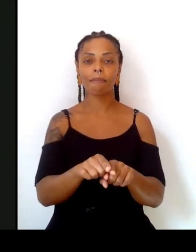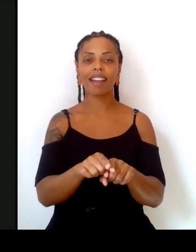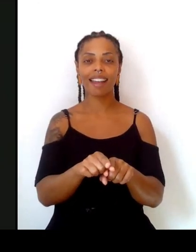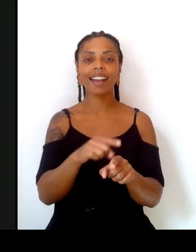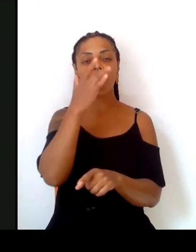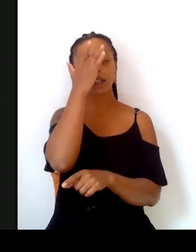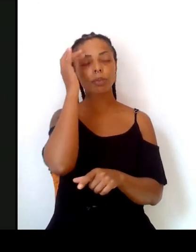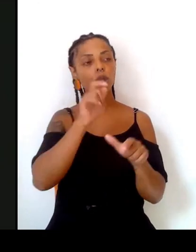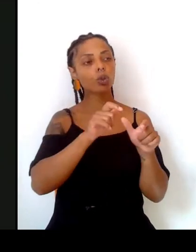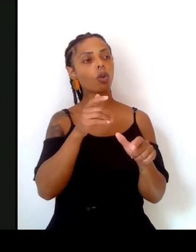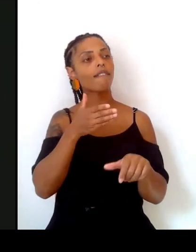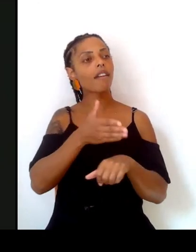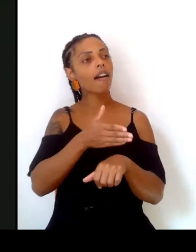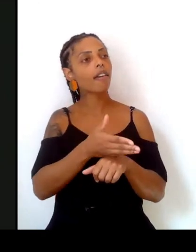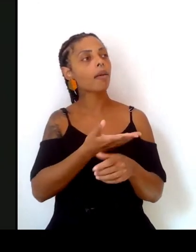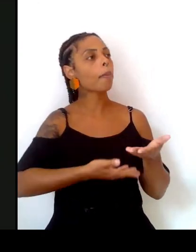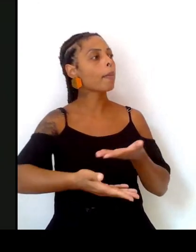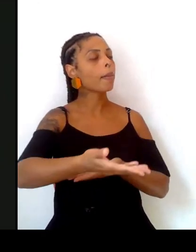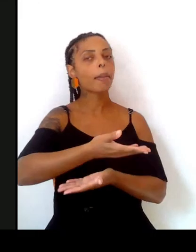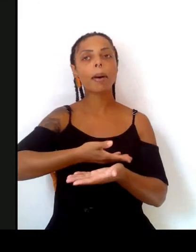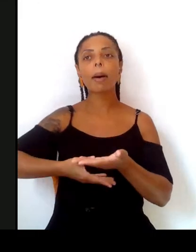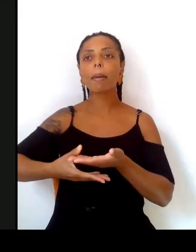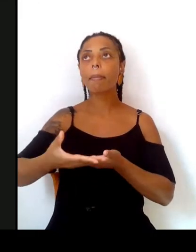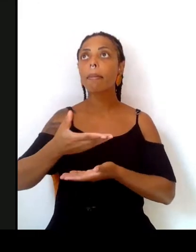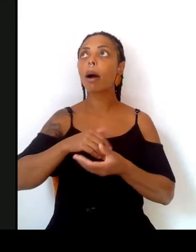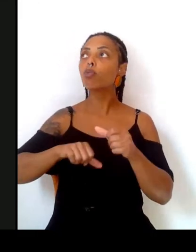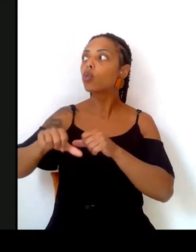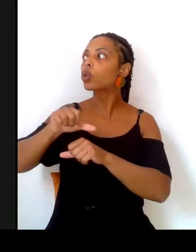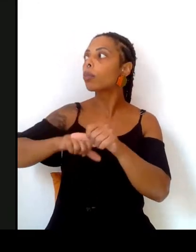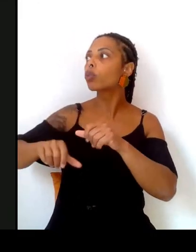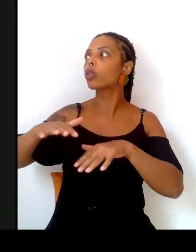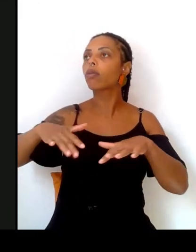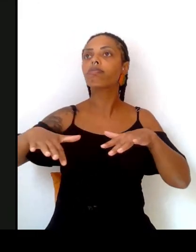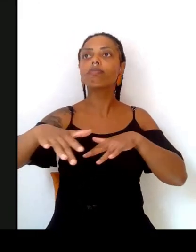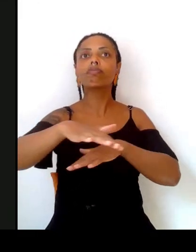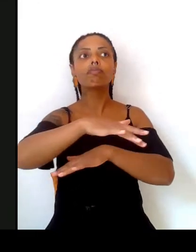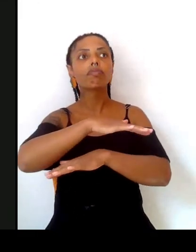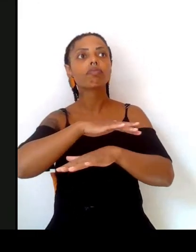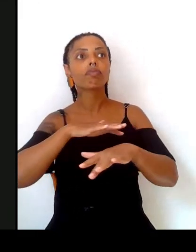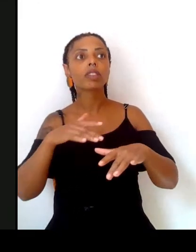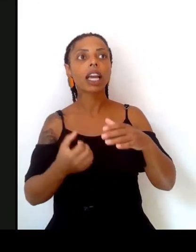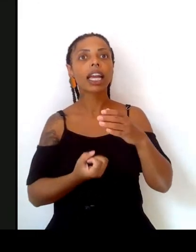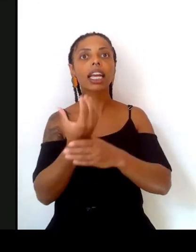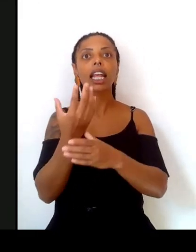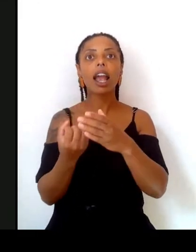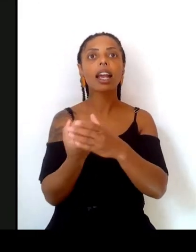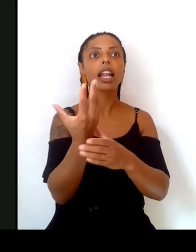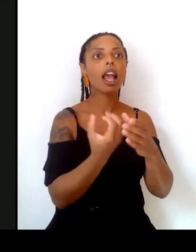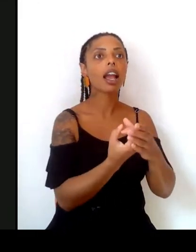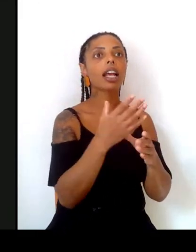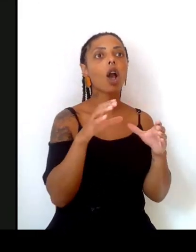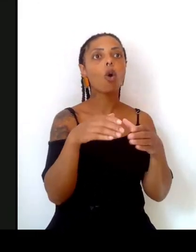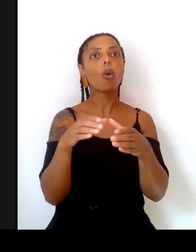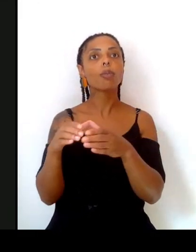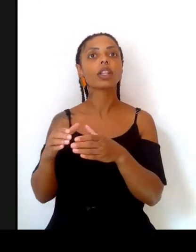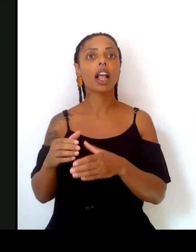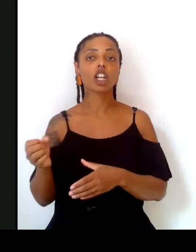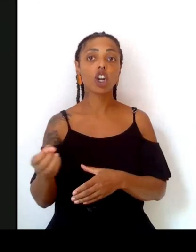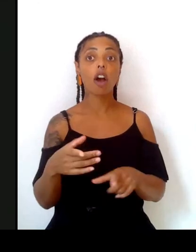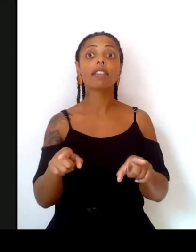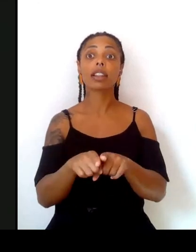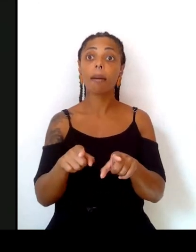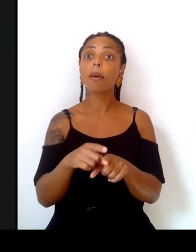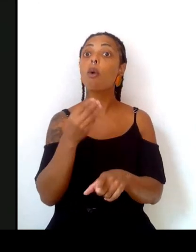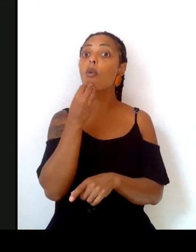interagindo as mudanças estão acontecendo e novas comunidades estão se desenvolvendo bem como novas oportunidades